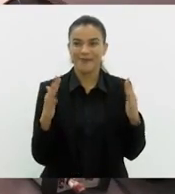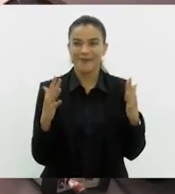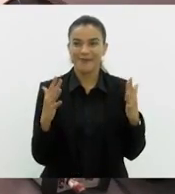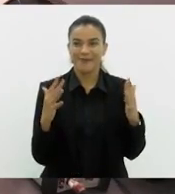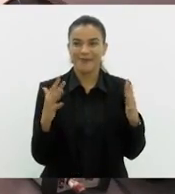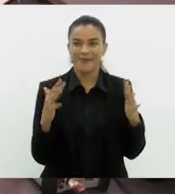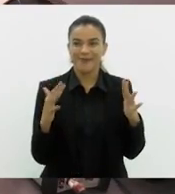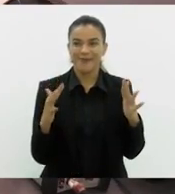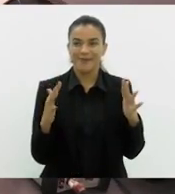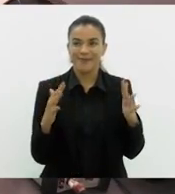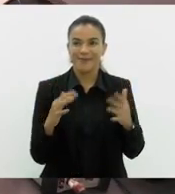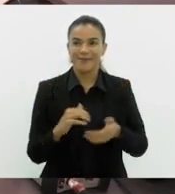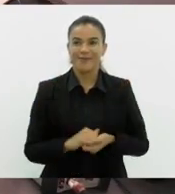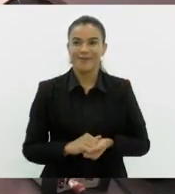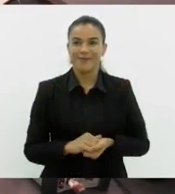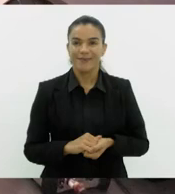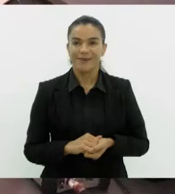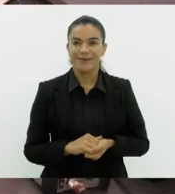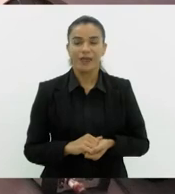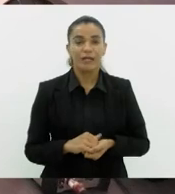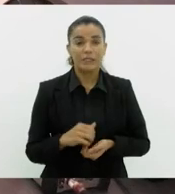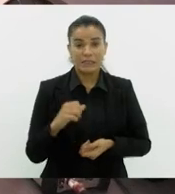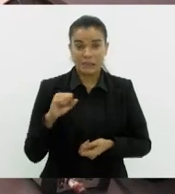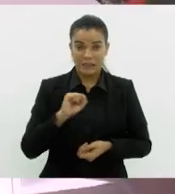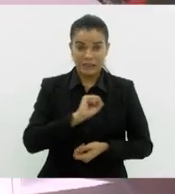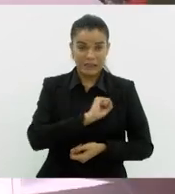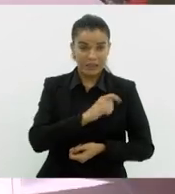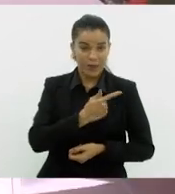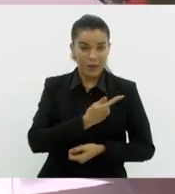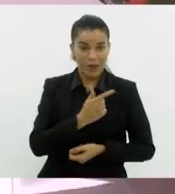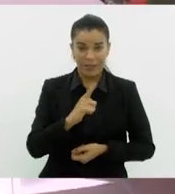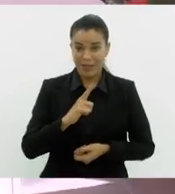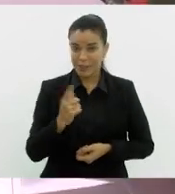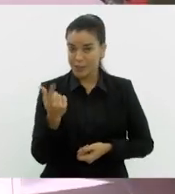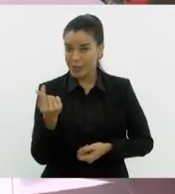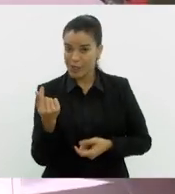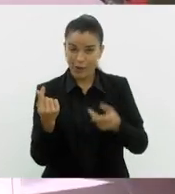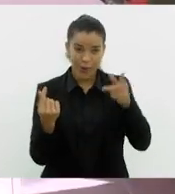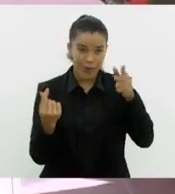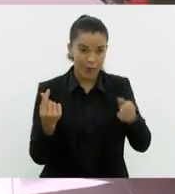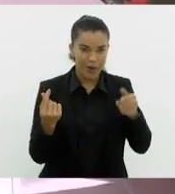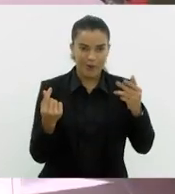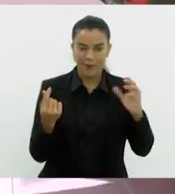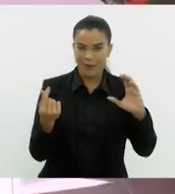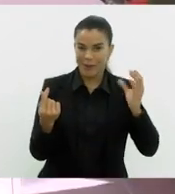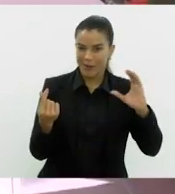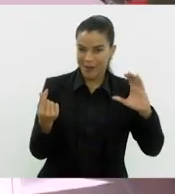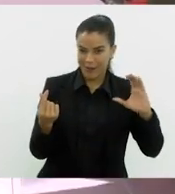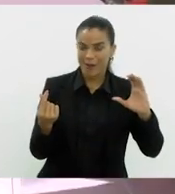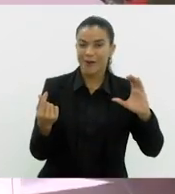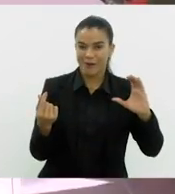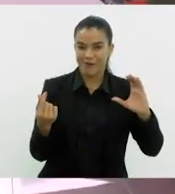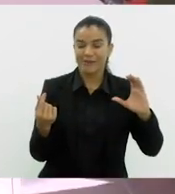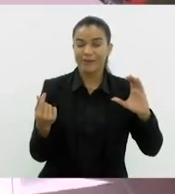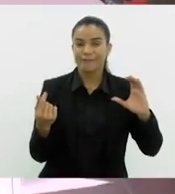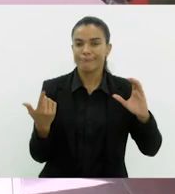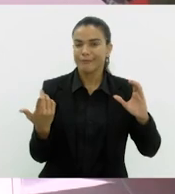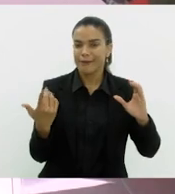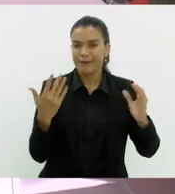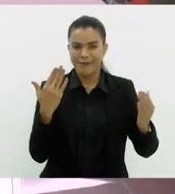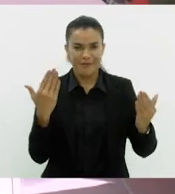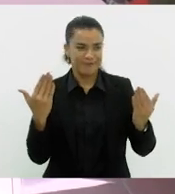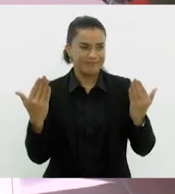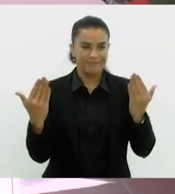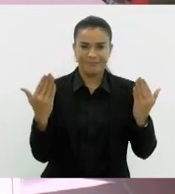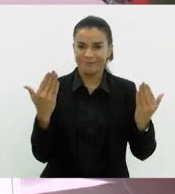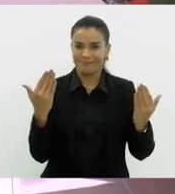É, se São Gonçalo tem quase o mesmo orçamento que Niterói, né? Olhar nessas distorções